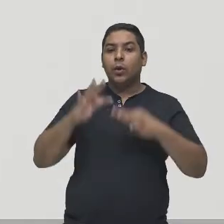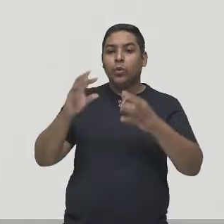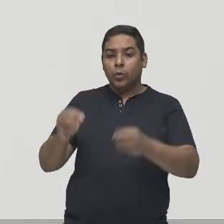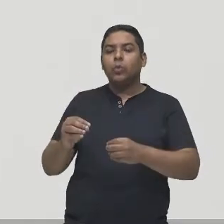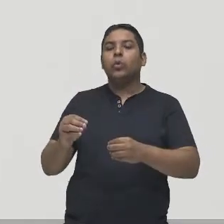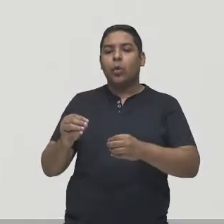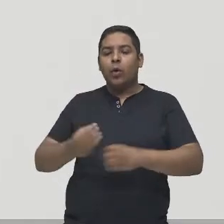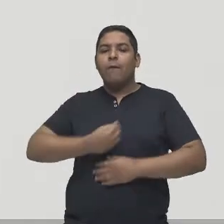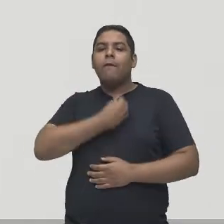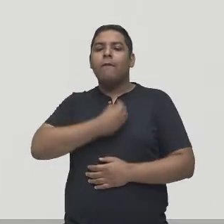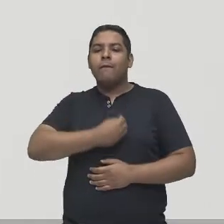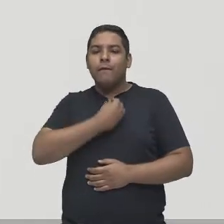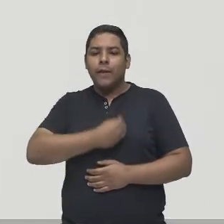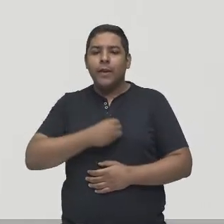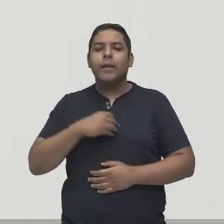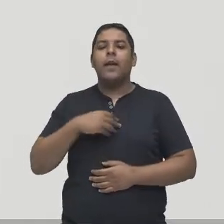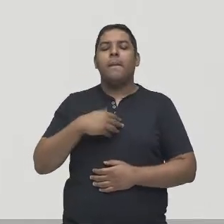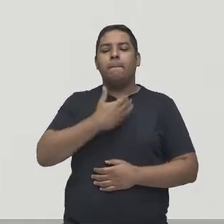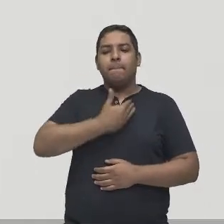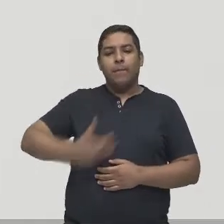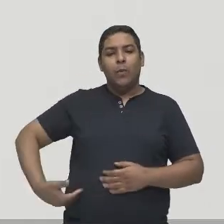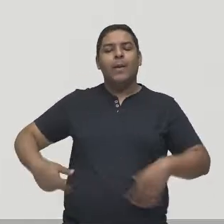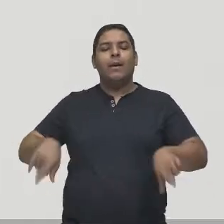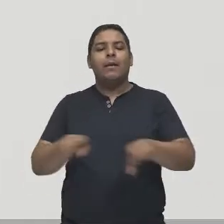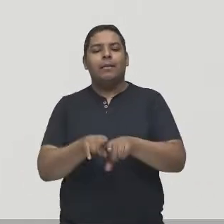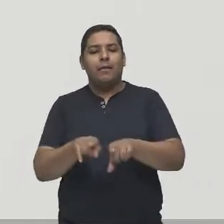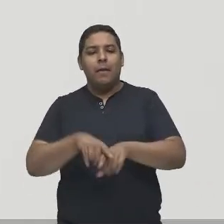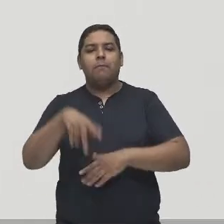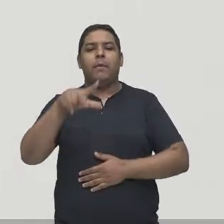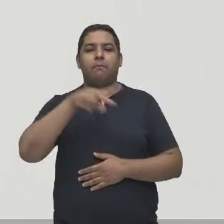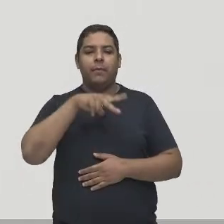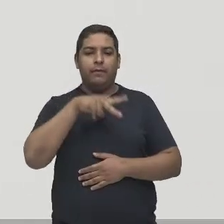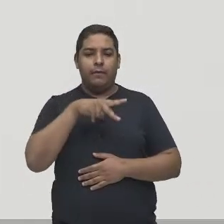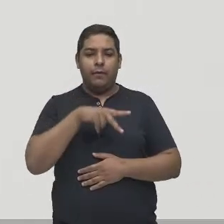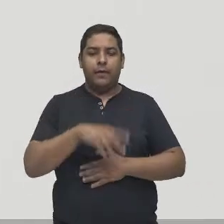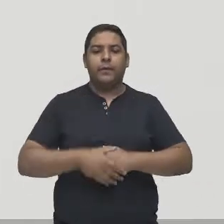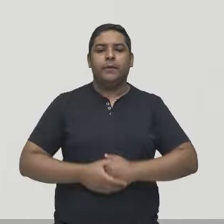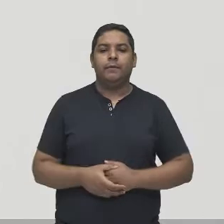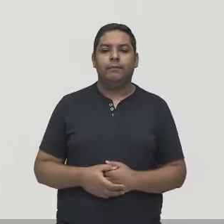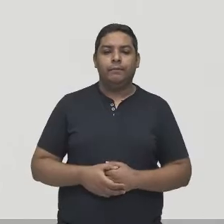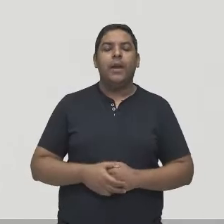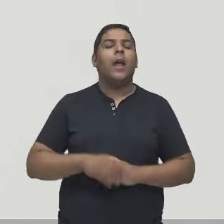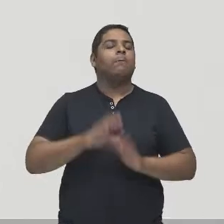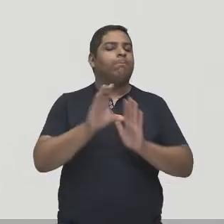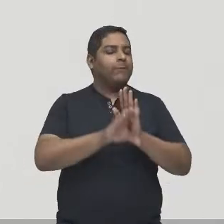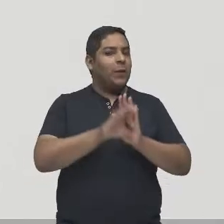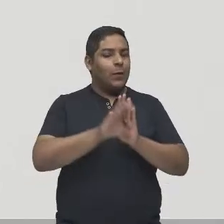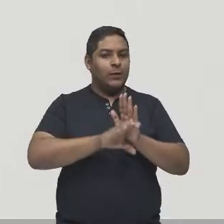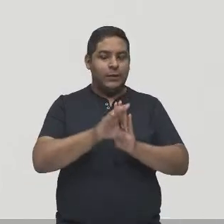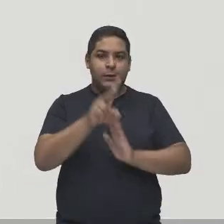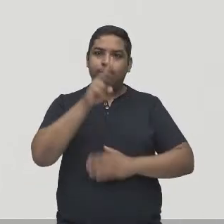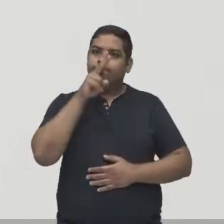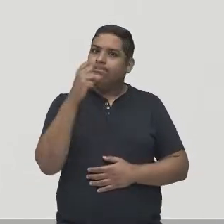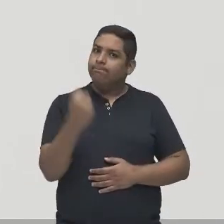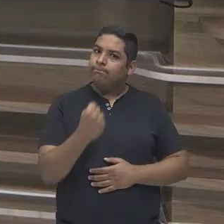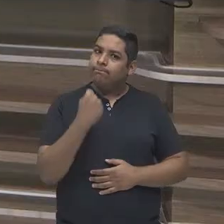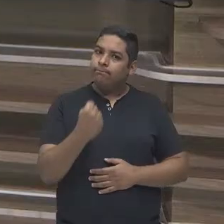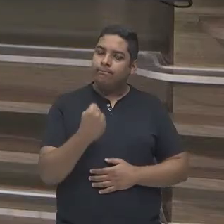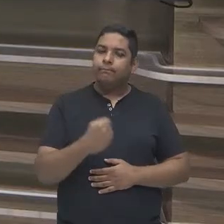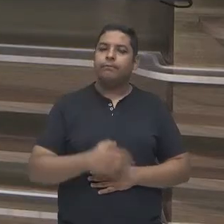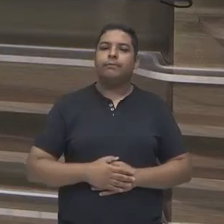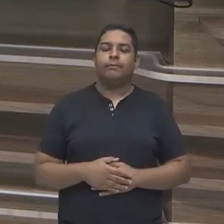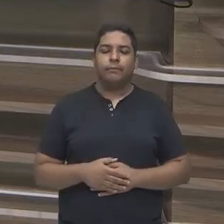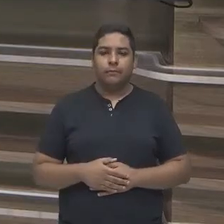da vida pública e privada. Então, aí é um conceito muito forte, não é isso, nono ano? Então, a